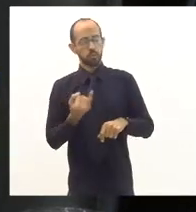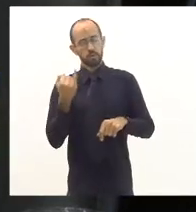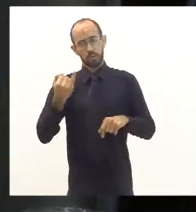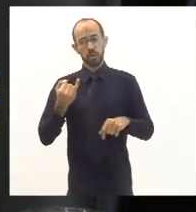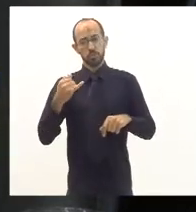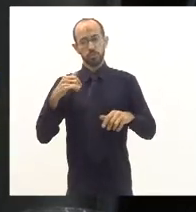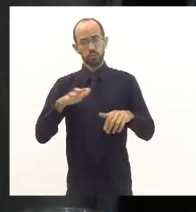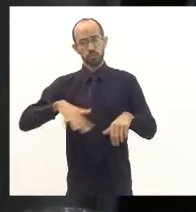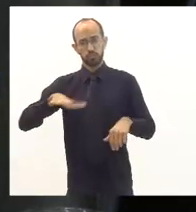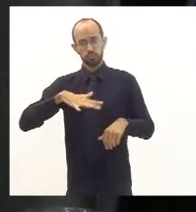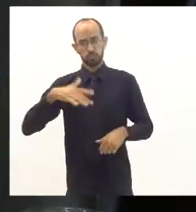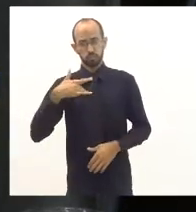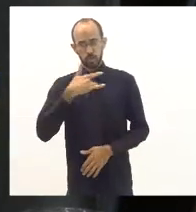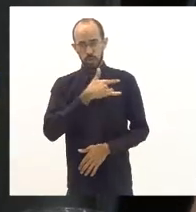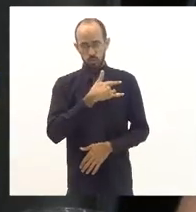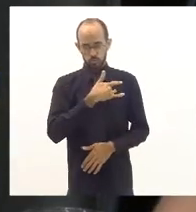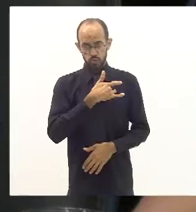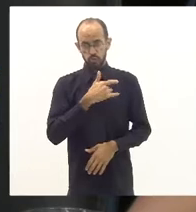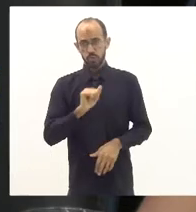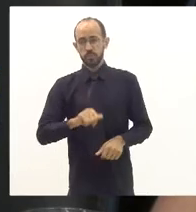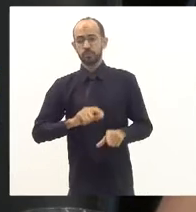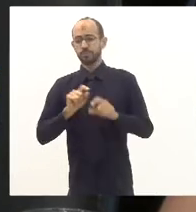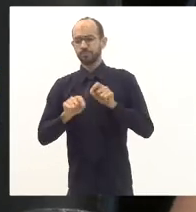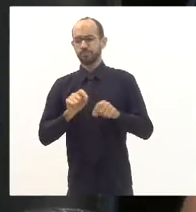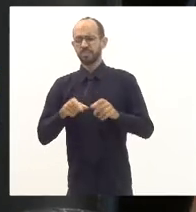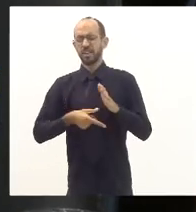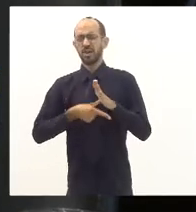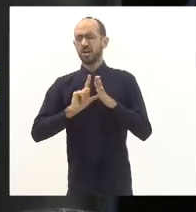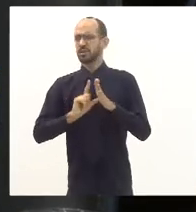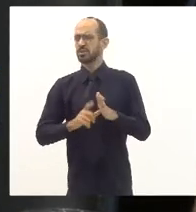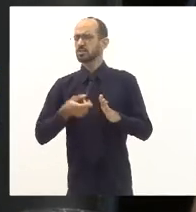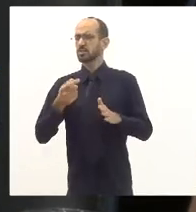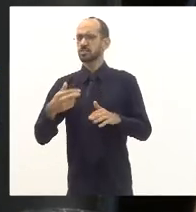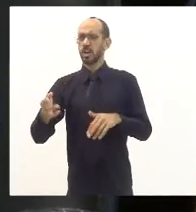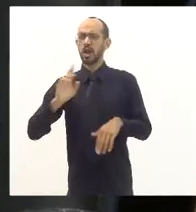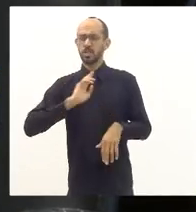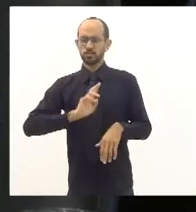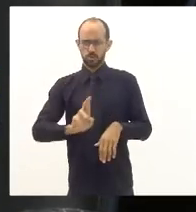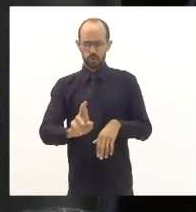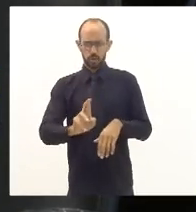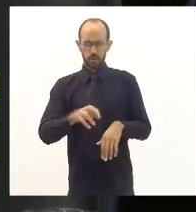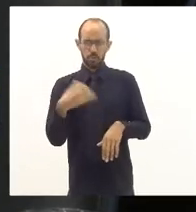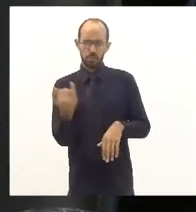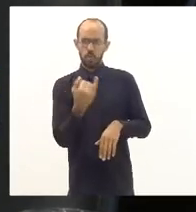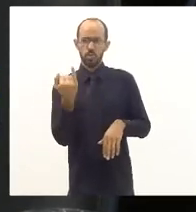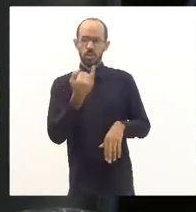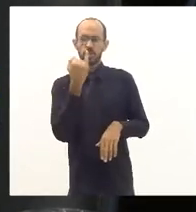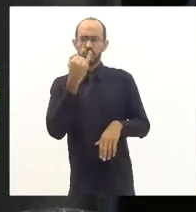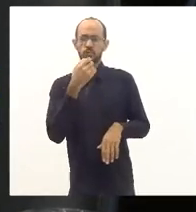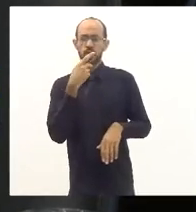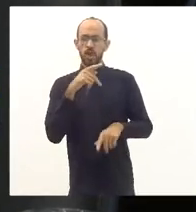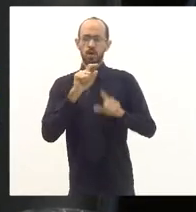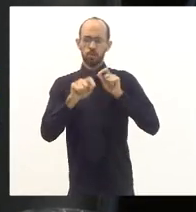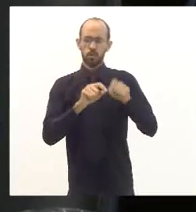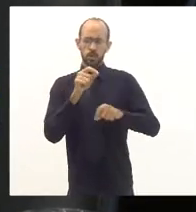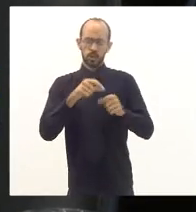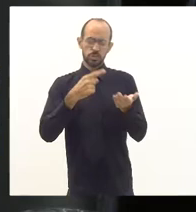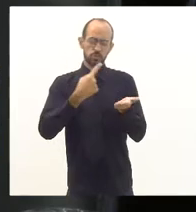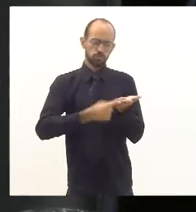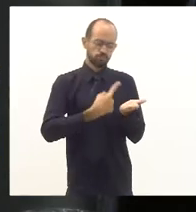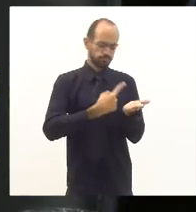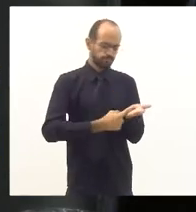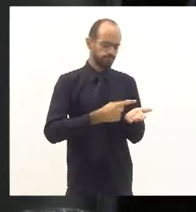da saúde. Antes de colocar as respostas, eu acho que é importante dizer que essa é uma agenda que vem